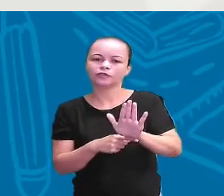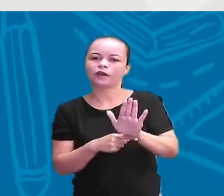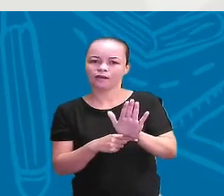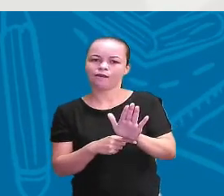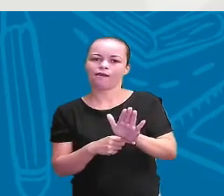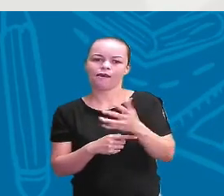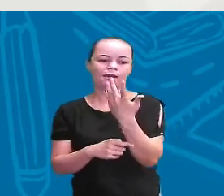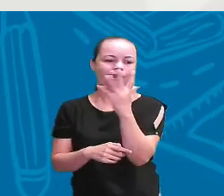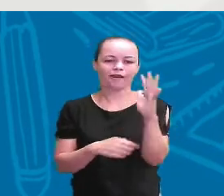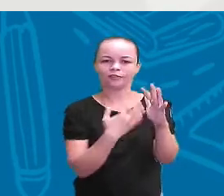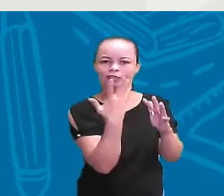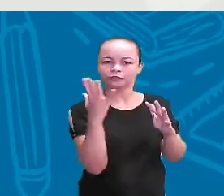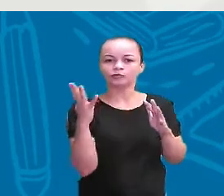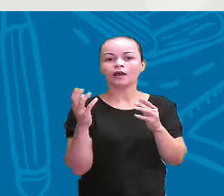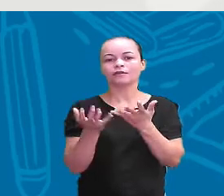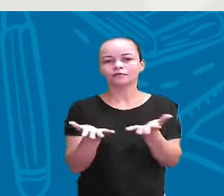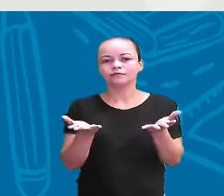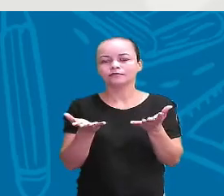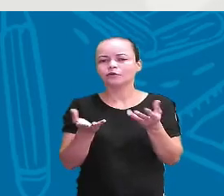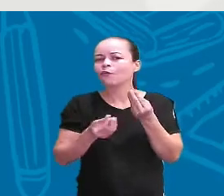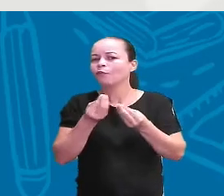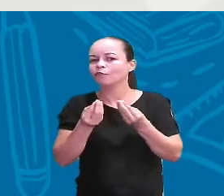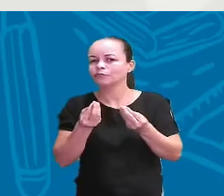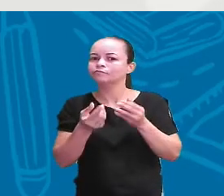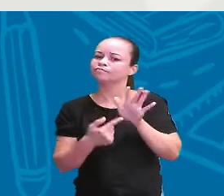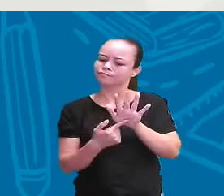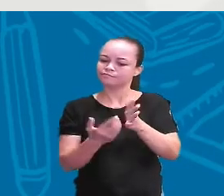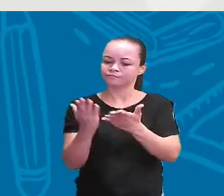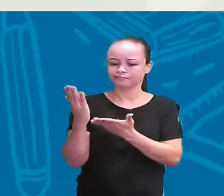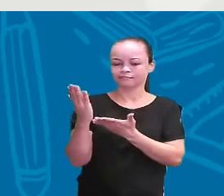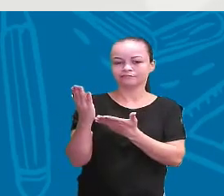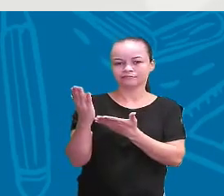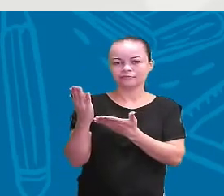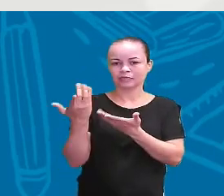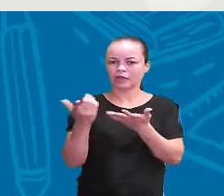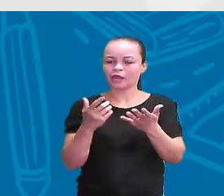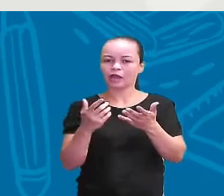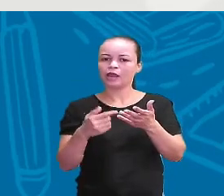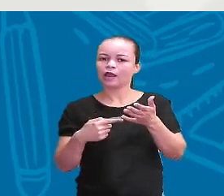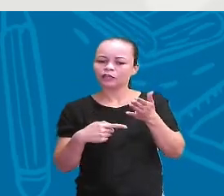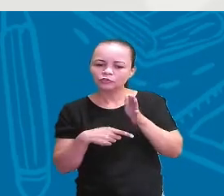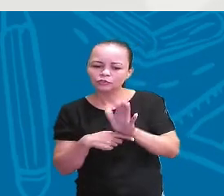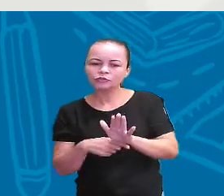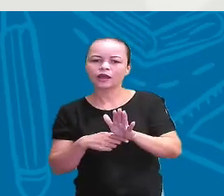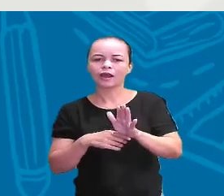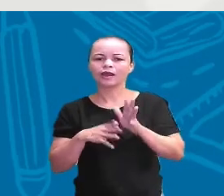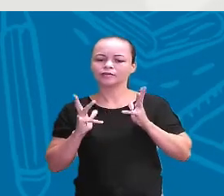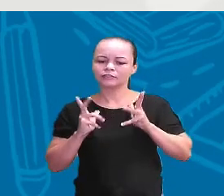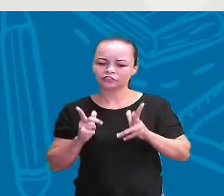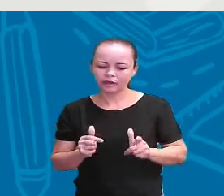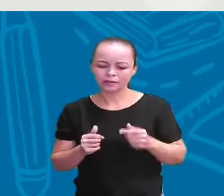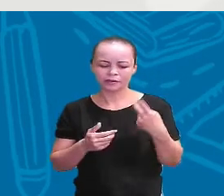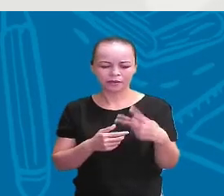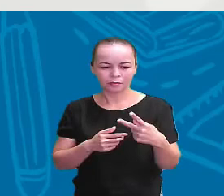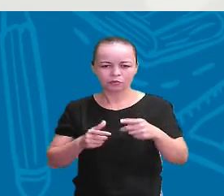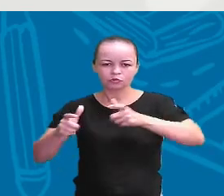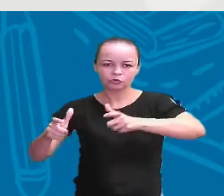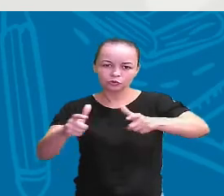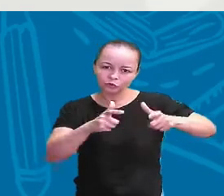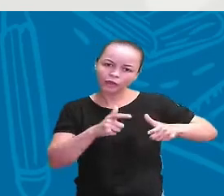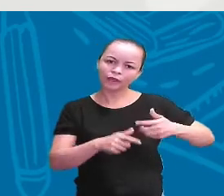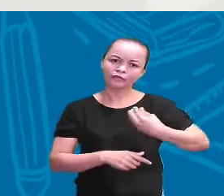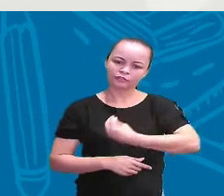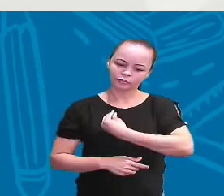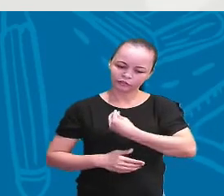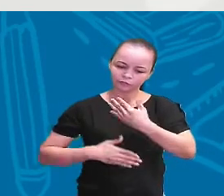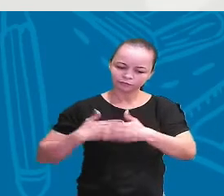limpar ruas, parques e os locais, a gente vive nesses locais, então não custa nada a gente deixar limpinho. Não é verdade?